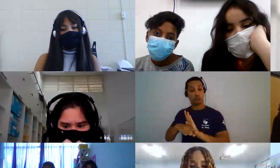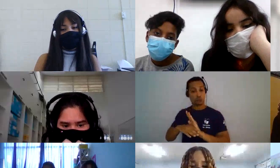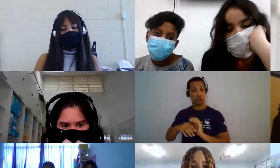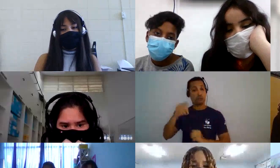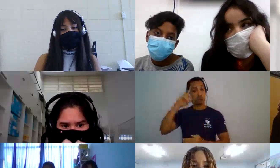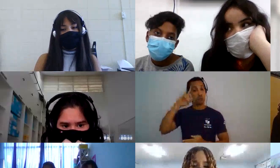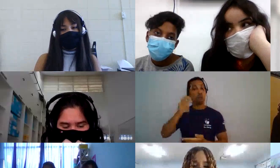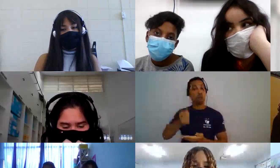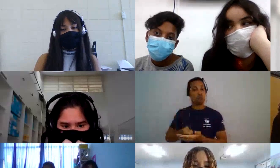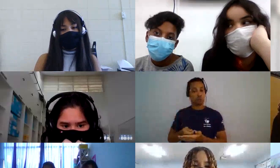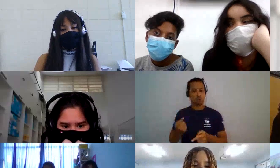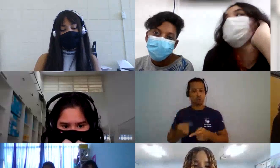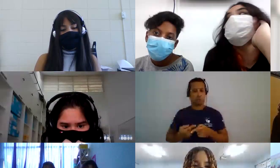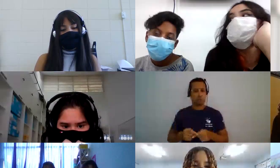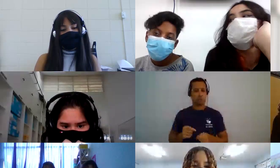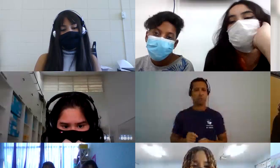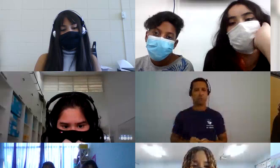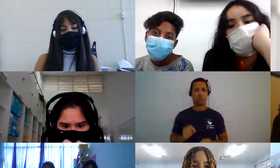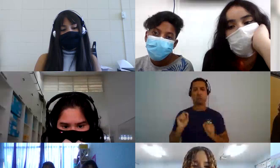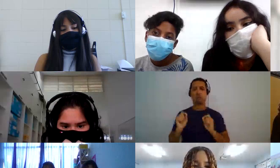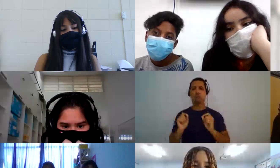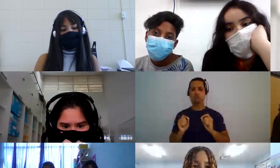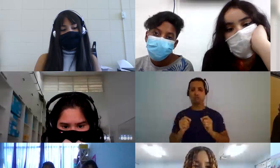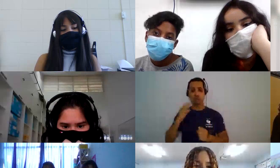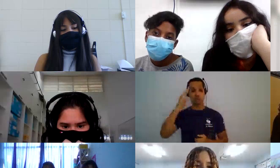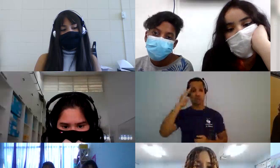decisão. Porque se a gente pensar bem,